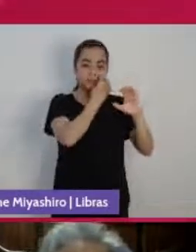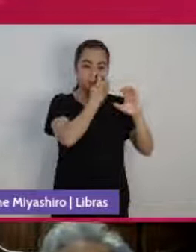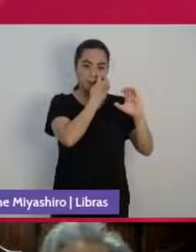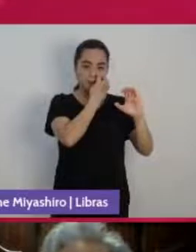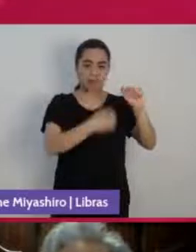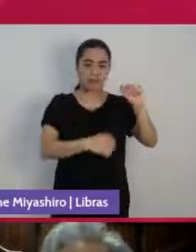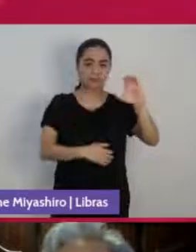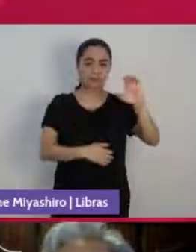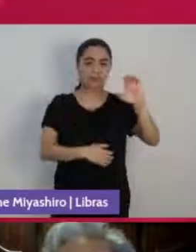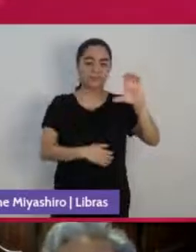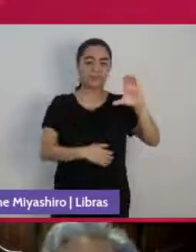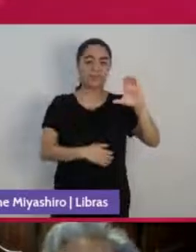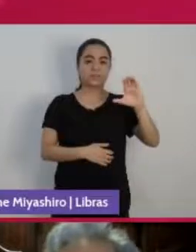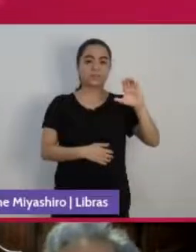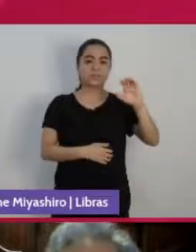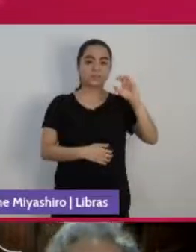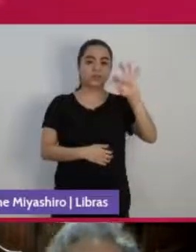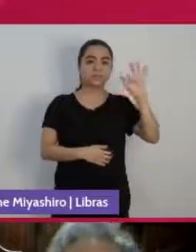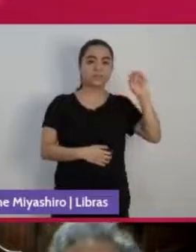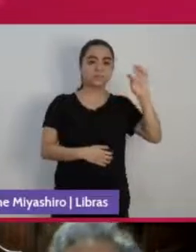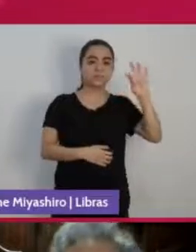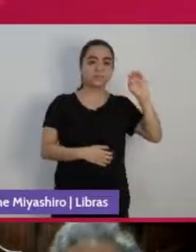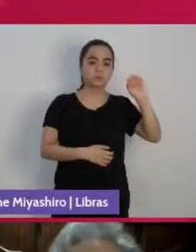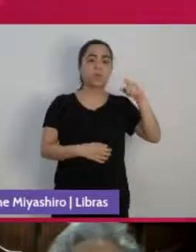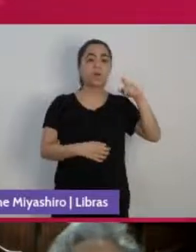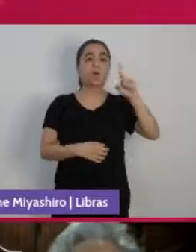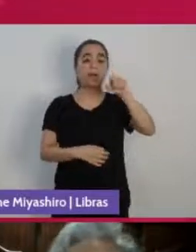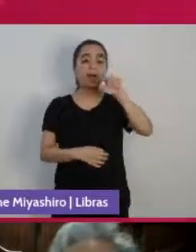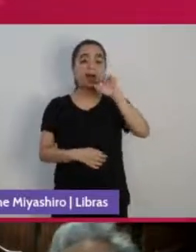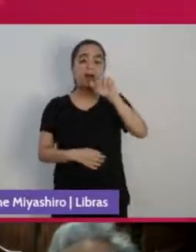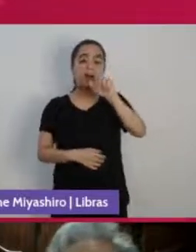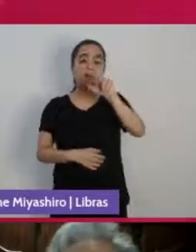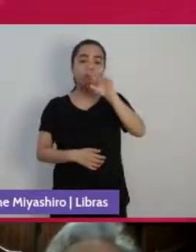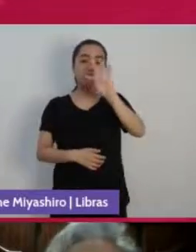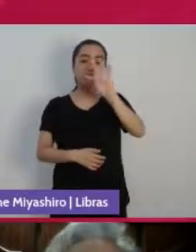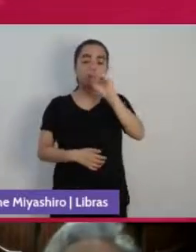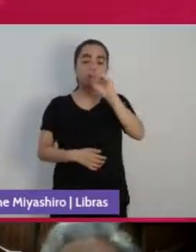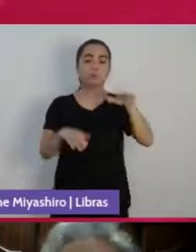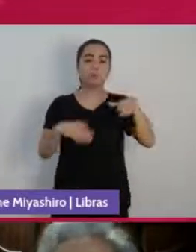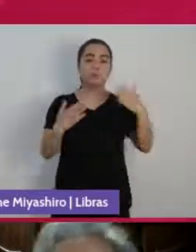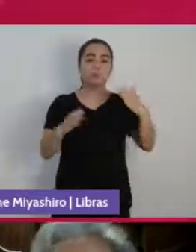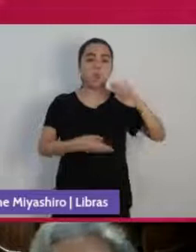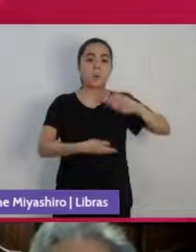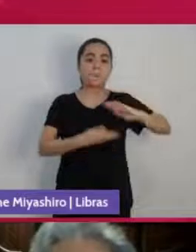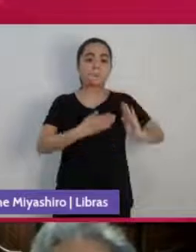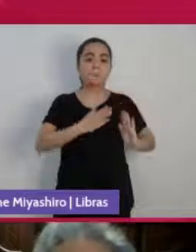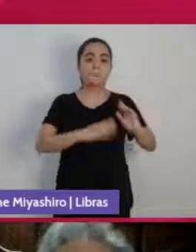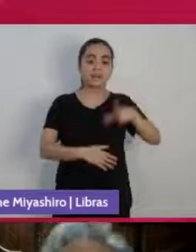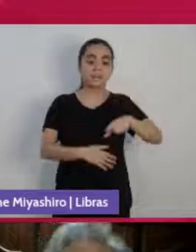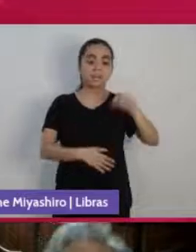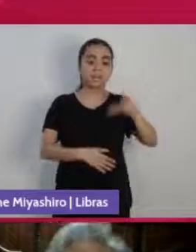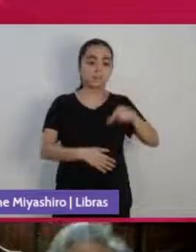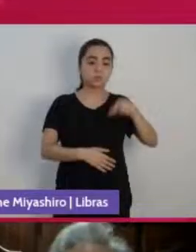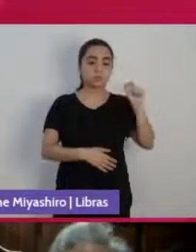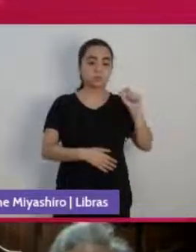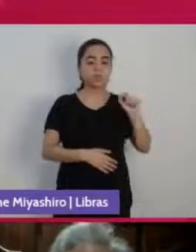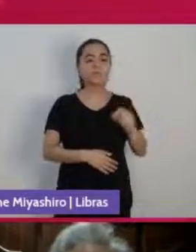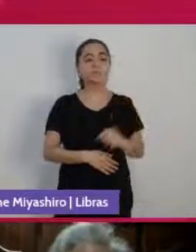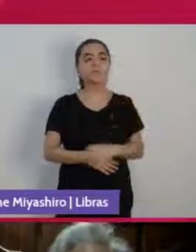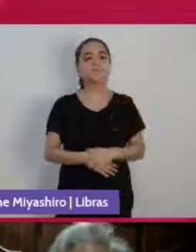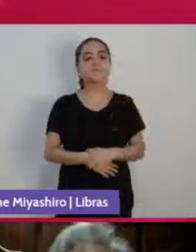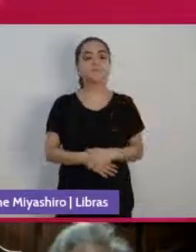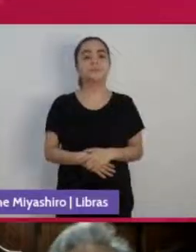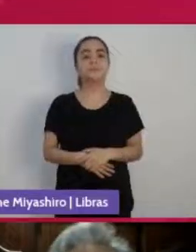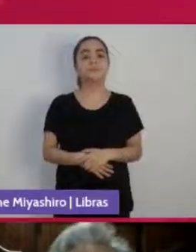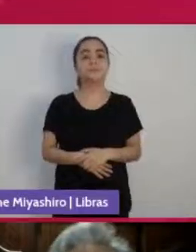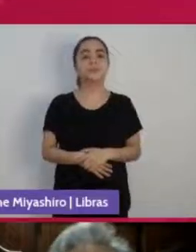a fotocélula está no automático, o aparelho vai escolher o melhor local da fotocélula.